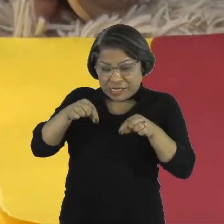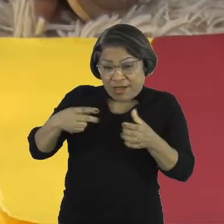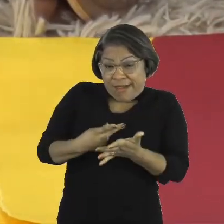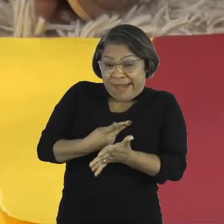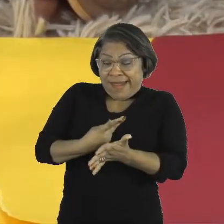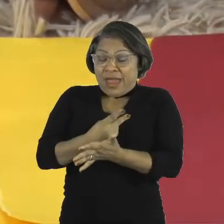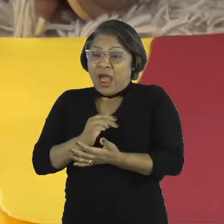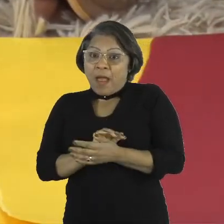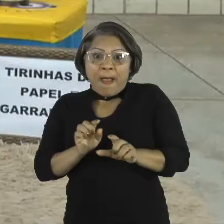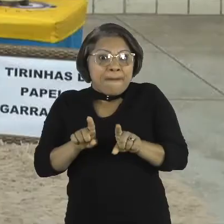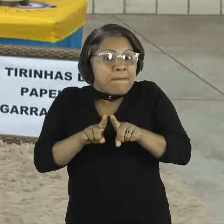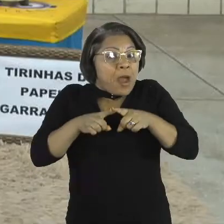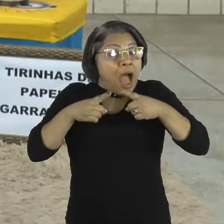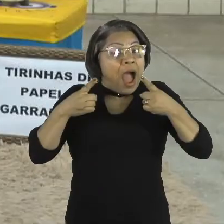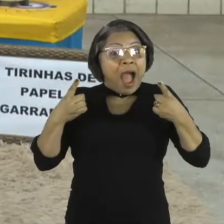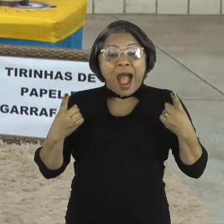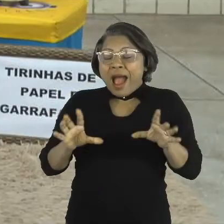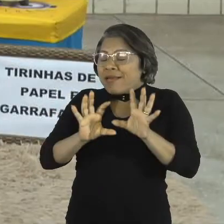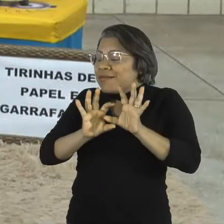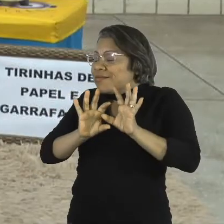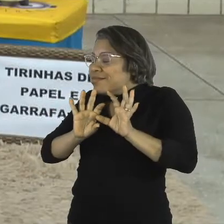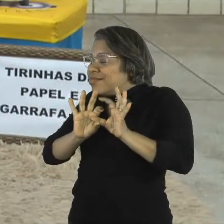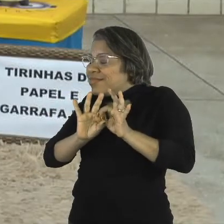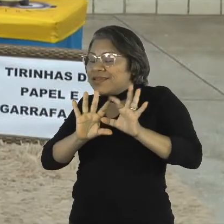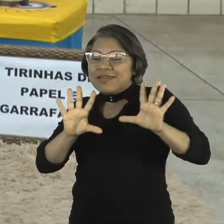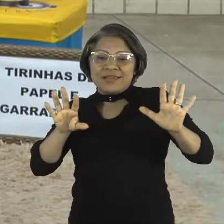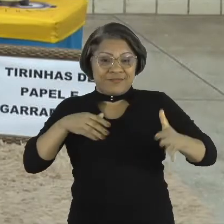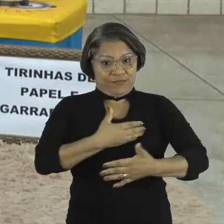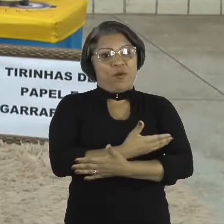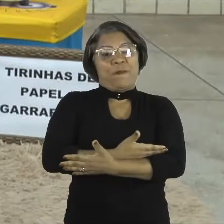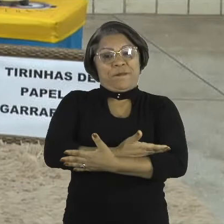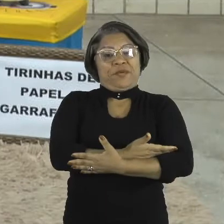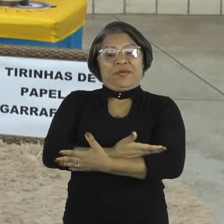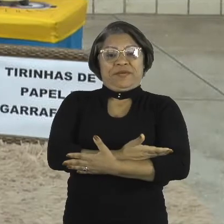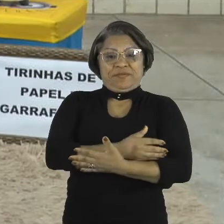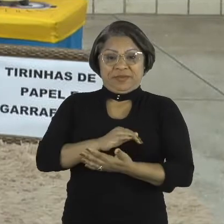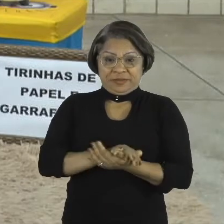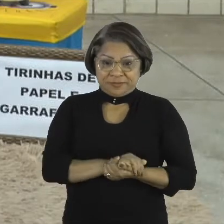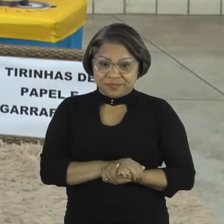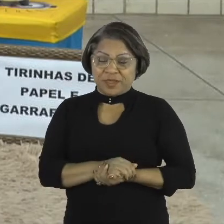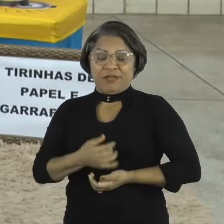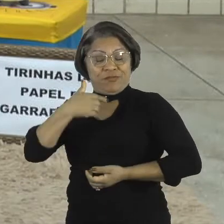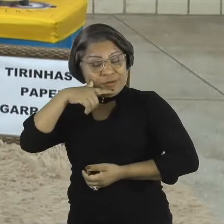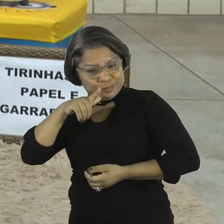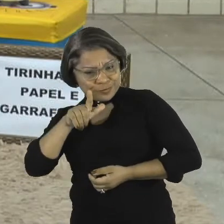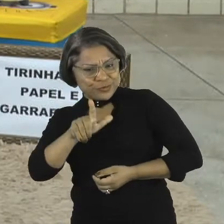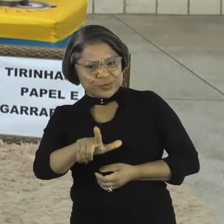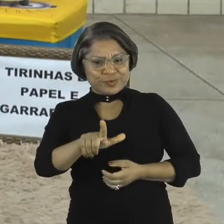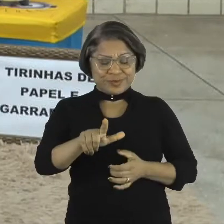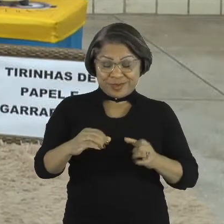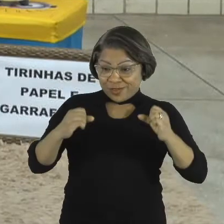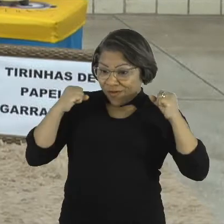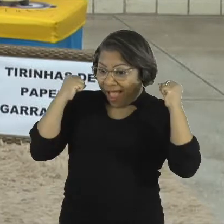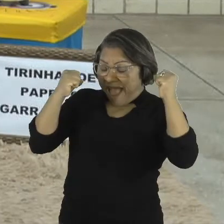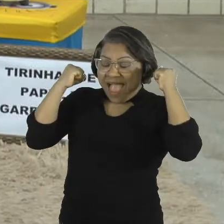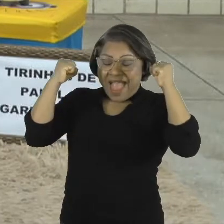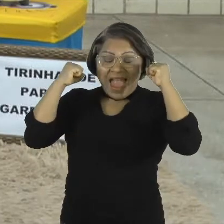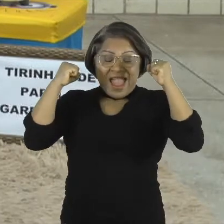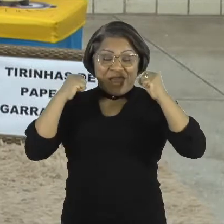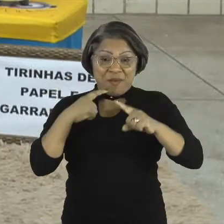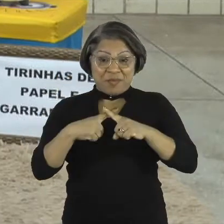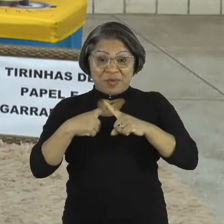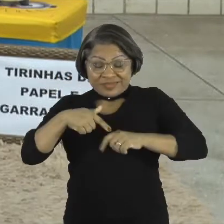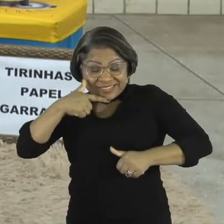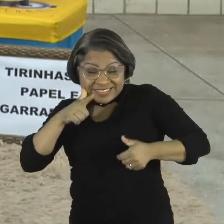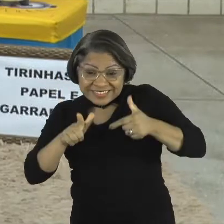deixe ele explorar, até que vai chegar um momento que ele vai conseguir, ele vai vibrar muito por essa conquista. E